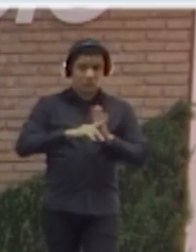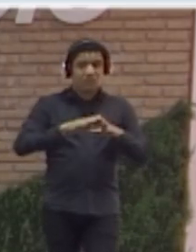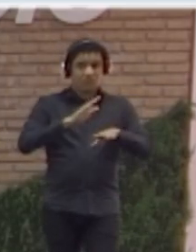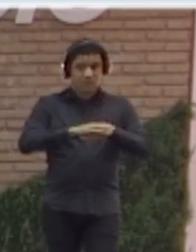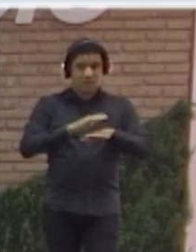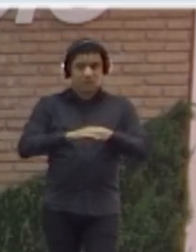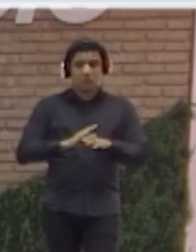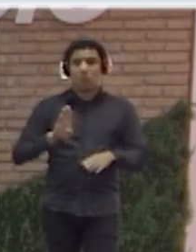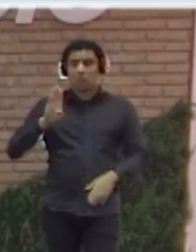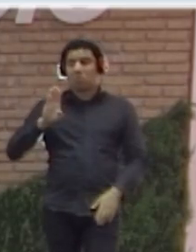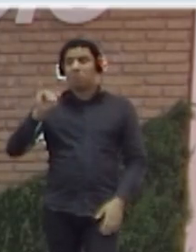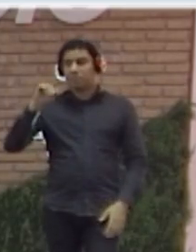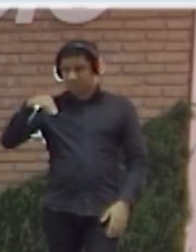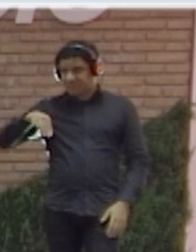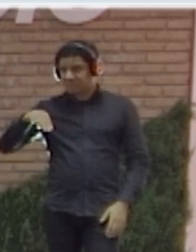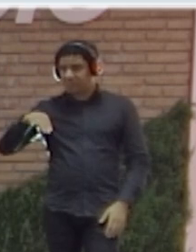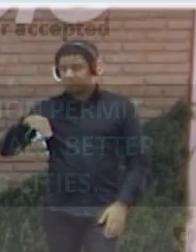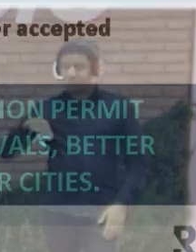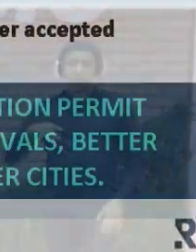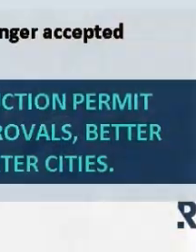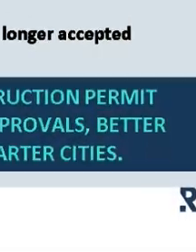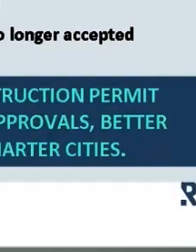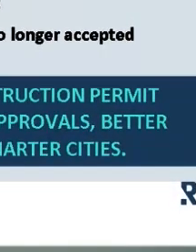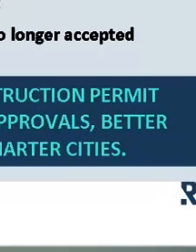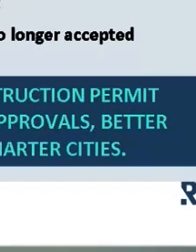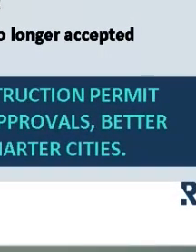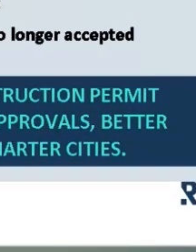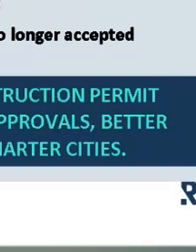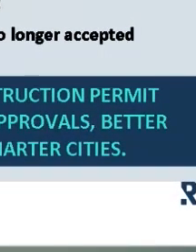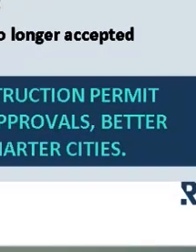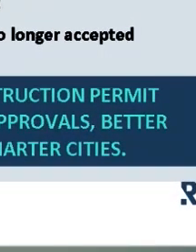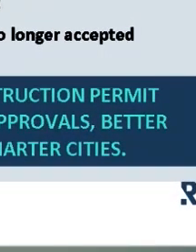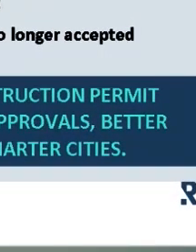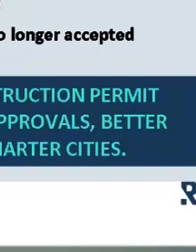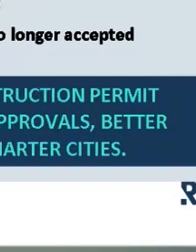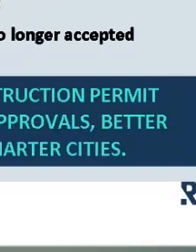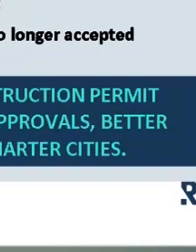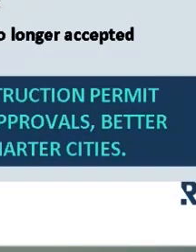Isso começou em 2010, quando a Senat